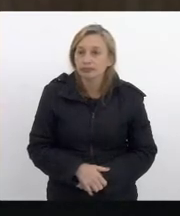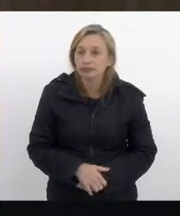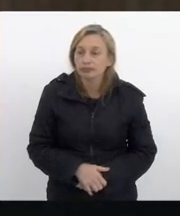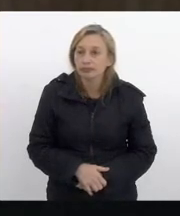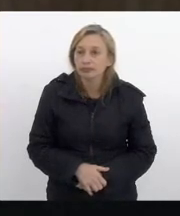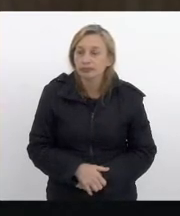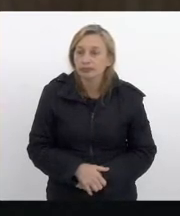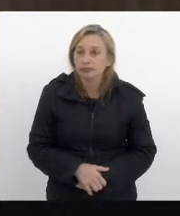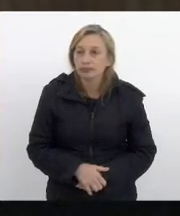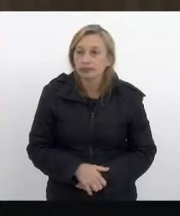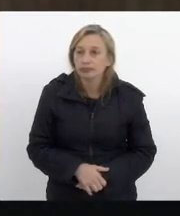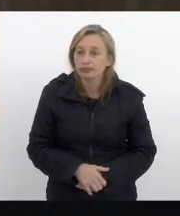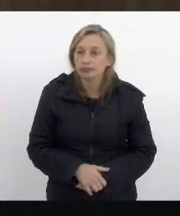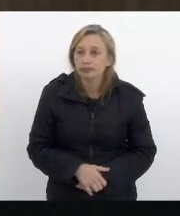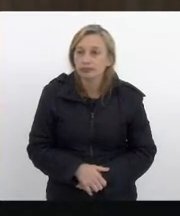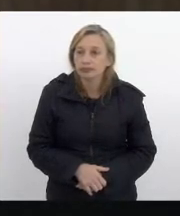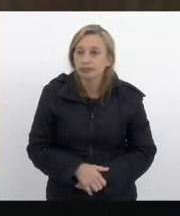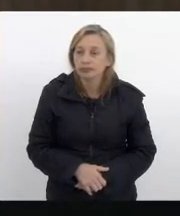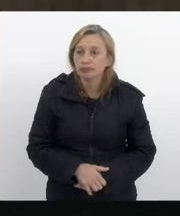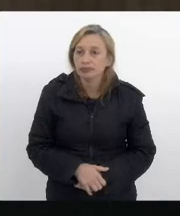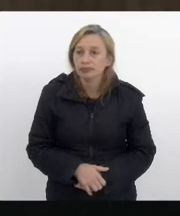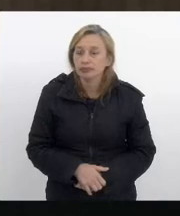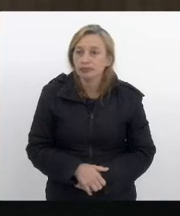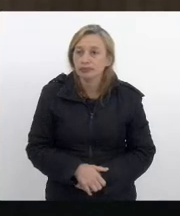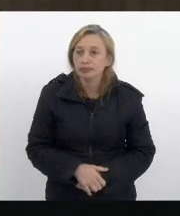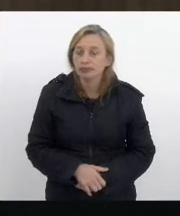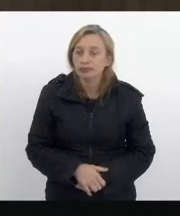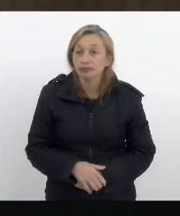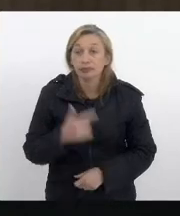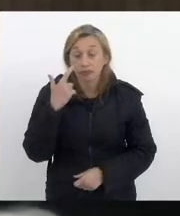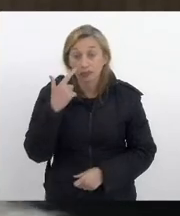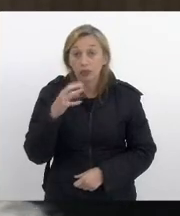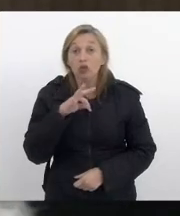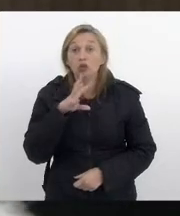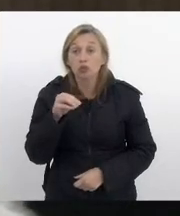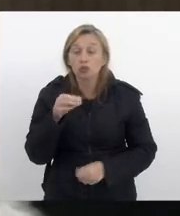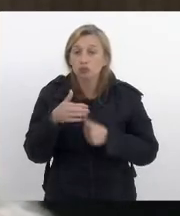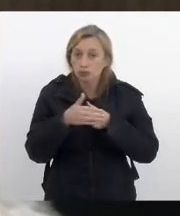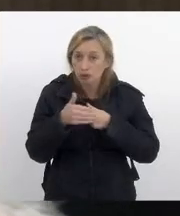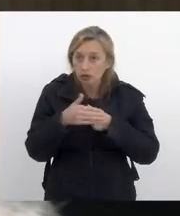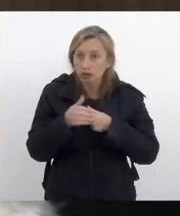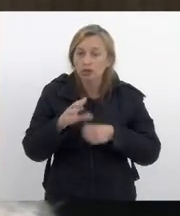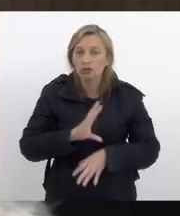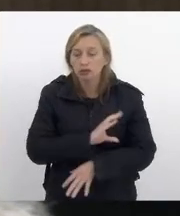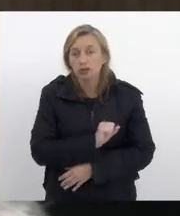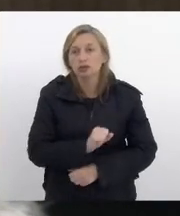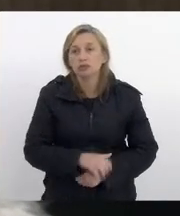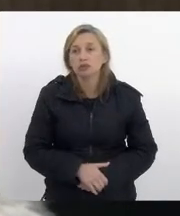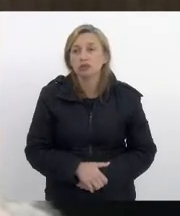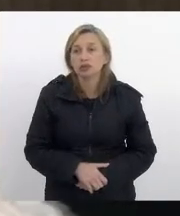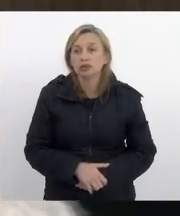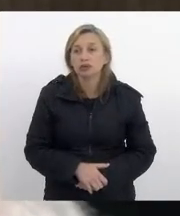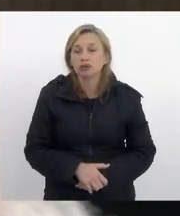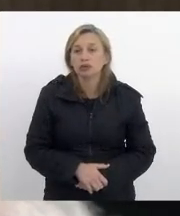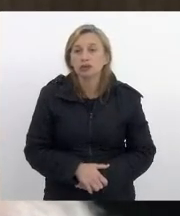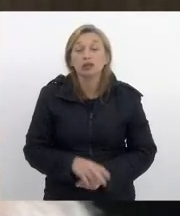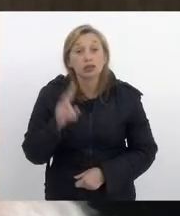Então, nós gostaríamos que vocês vissem tudo isso com carinho, com amor, né?